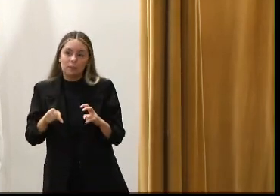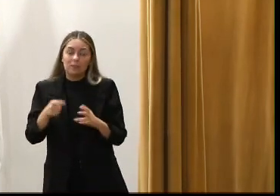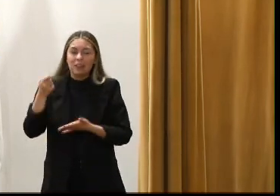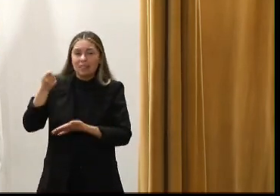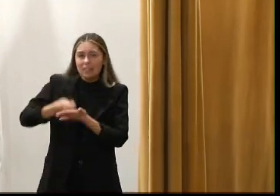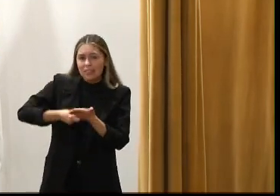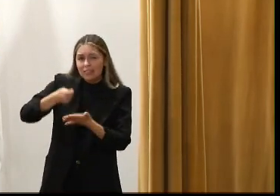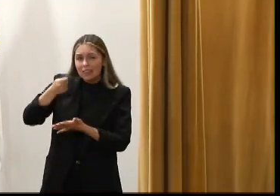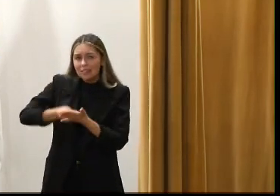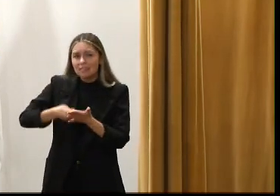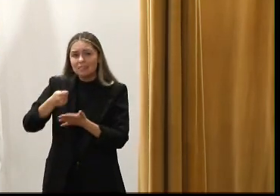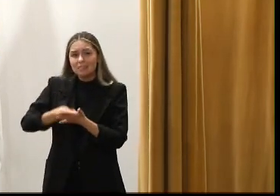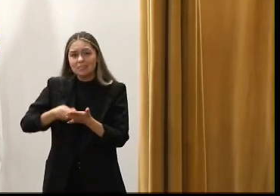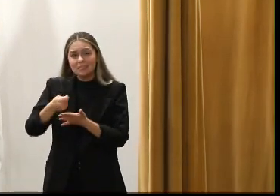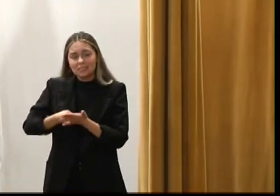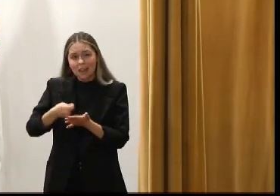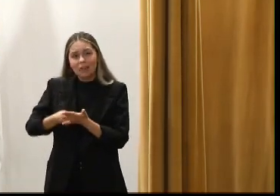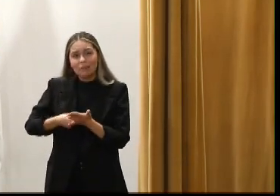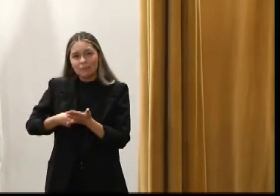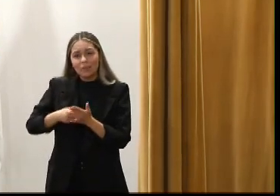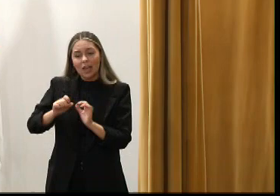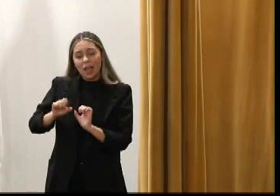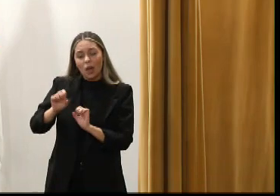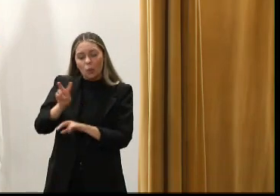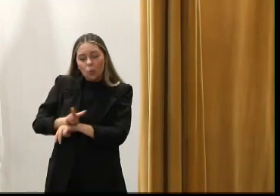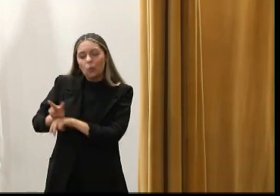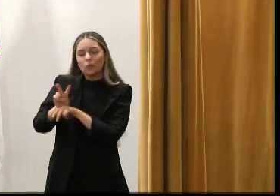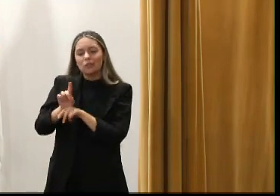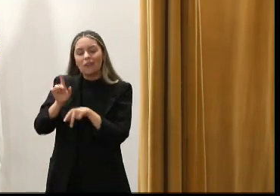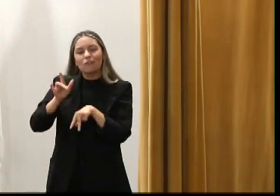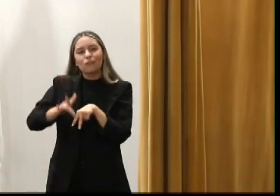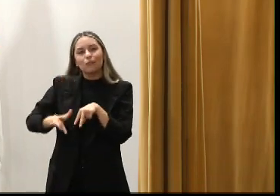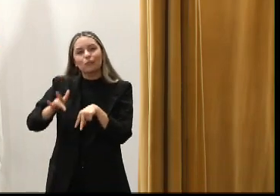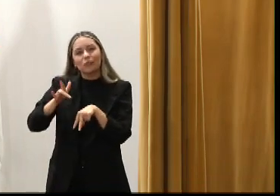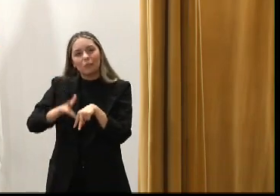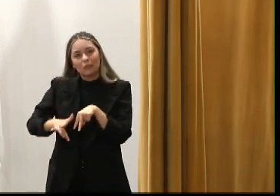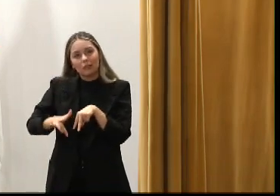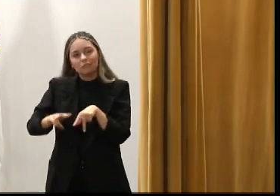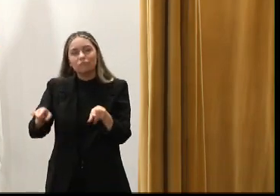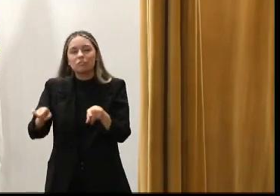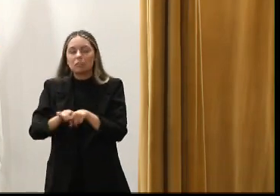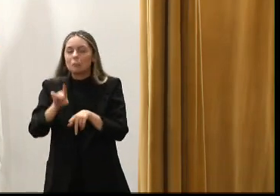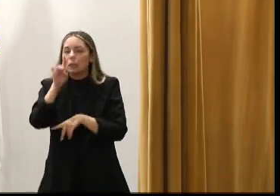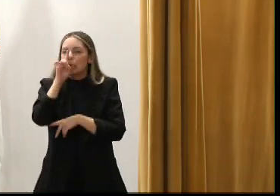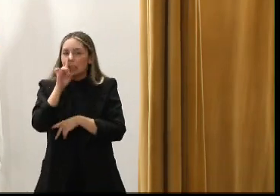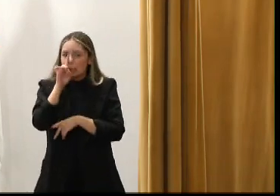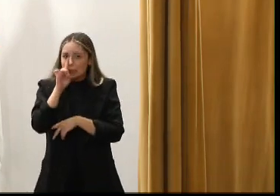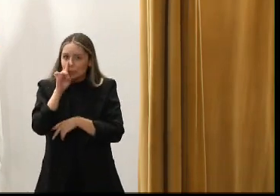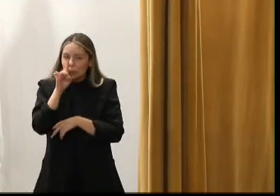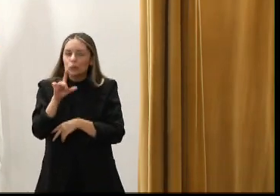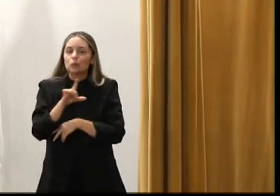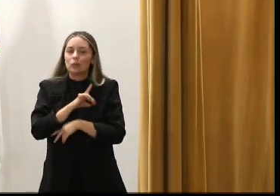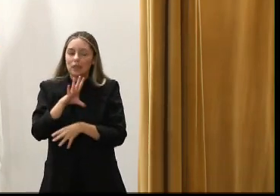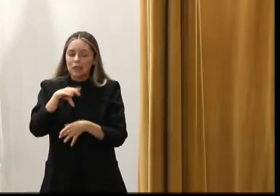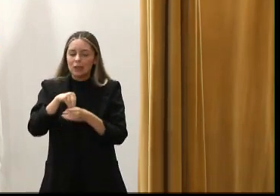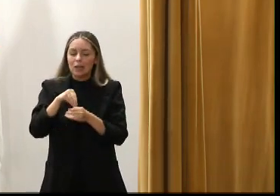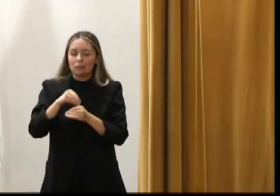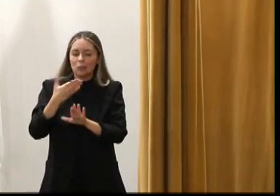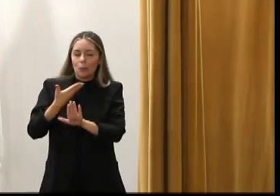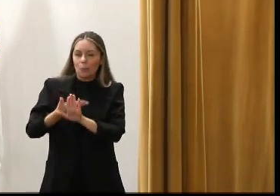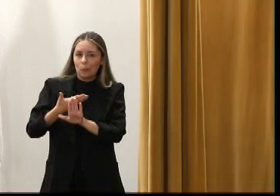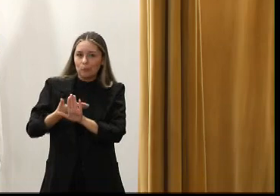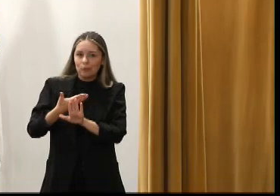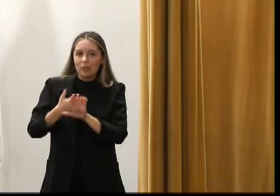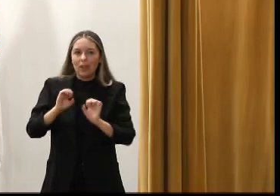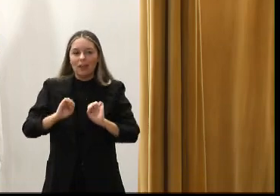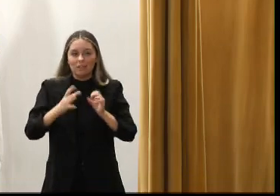atentar no que diz respeito a essa vulnerabilidade e ao risco que está no DNA dos eventos.